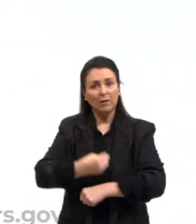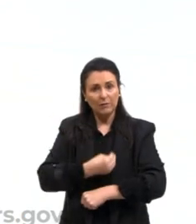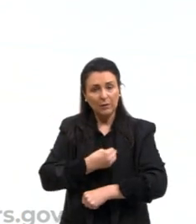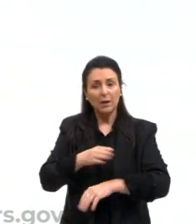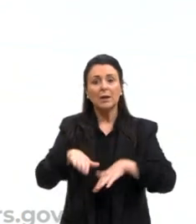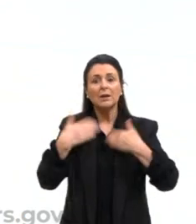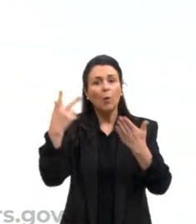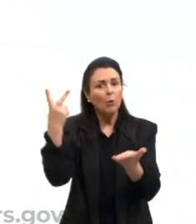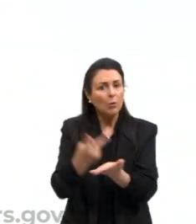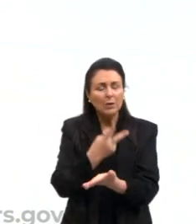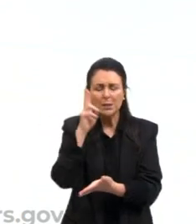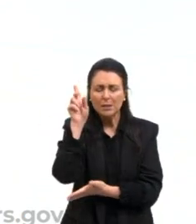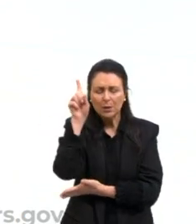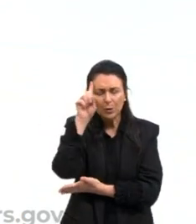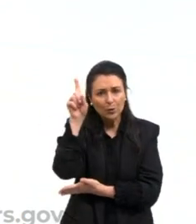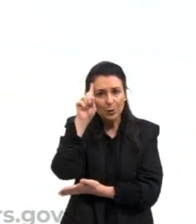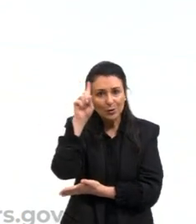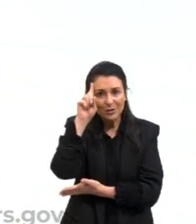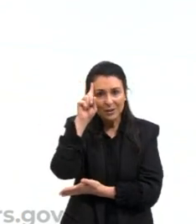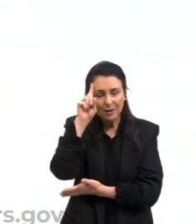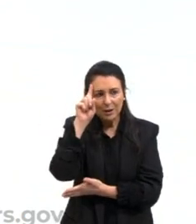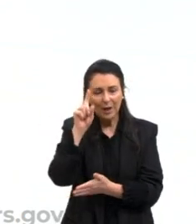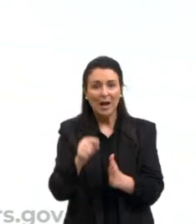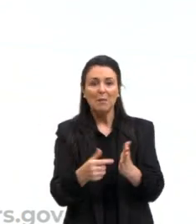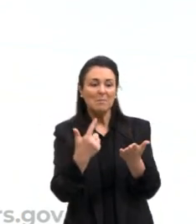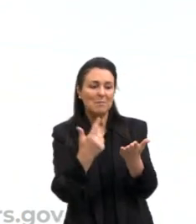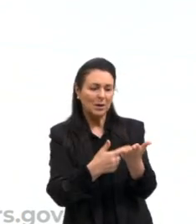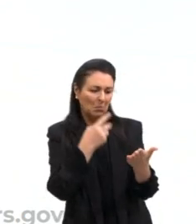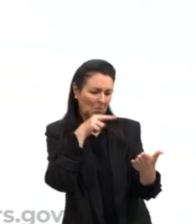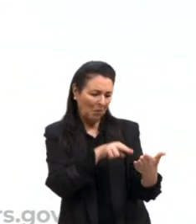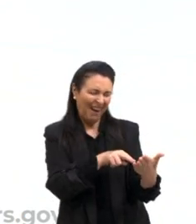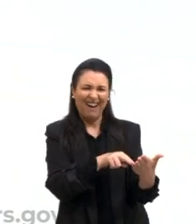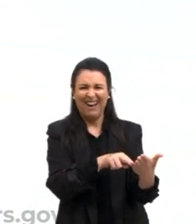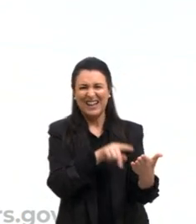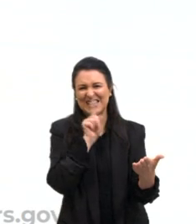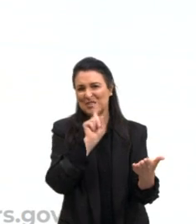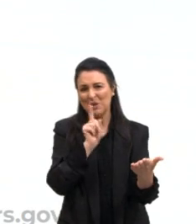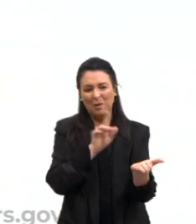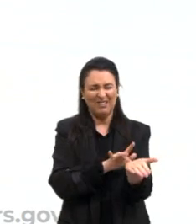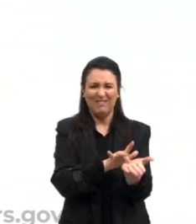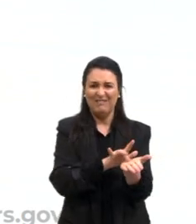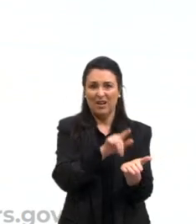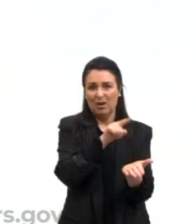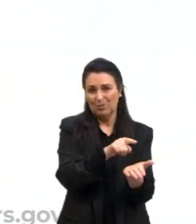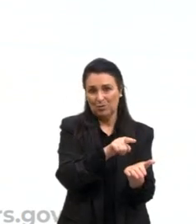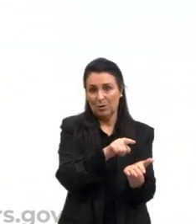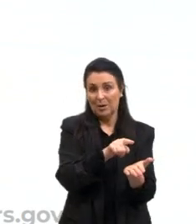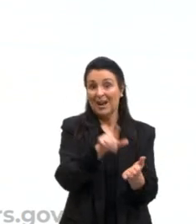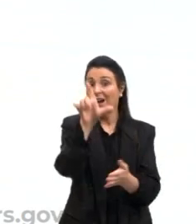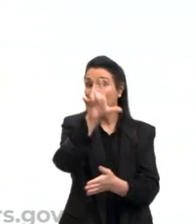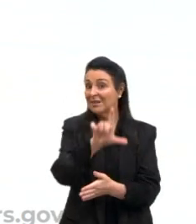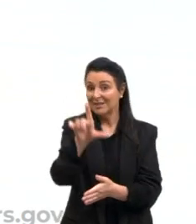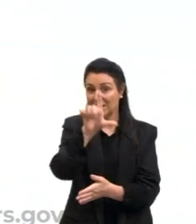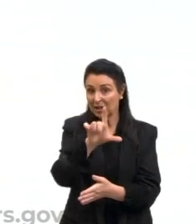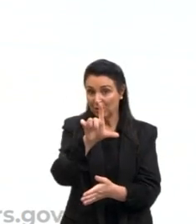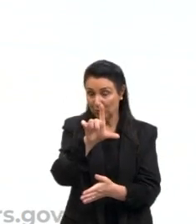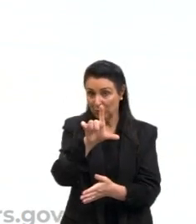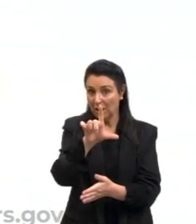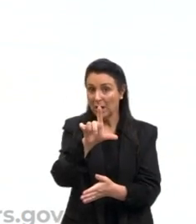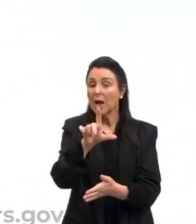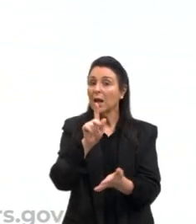todos os dias mas dentro do livro A gente acha que eu ficção por isso que a literatura ela é verossímel aquilo não